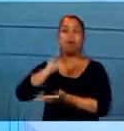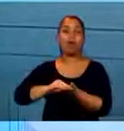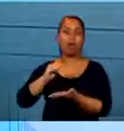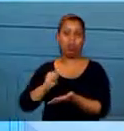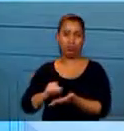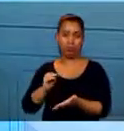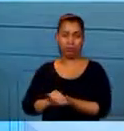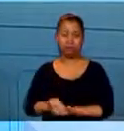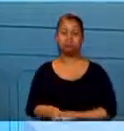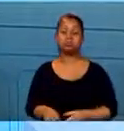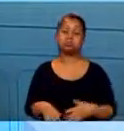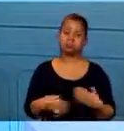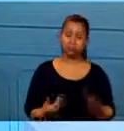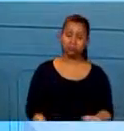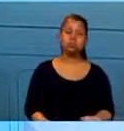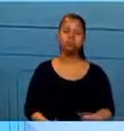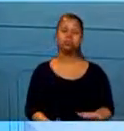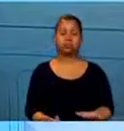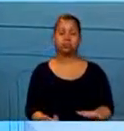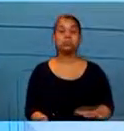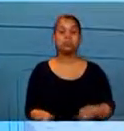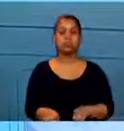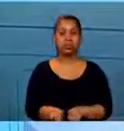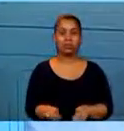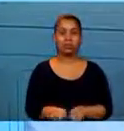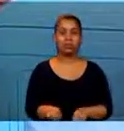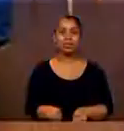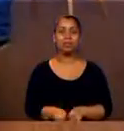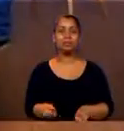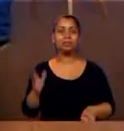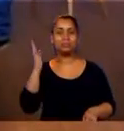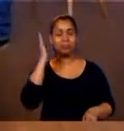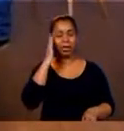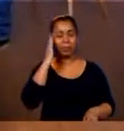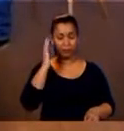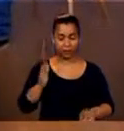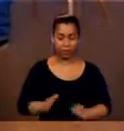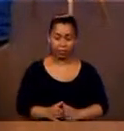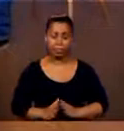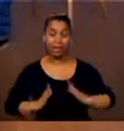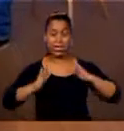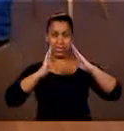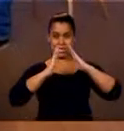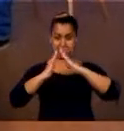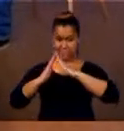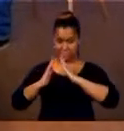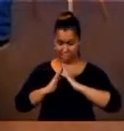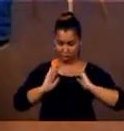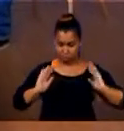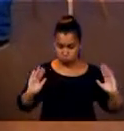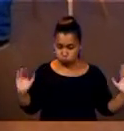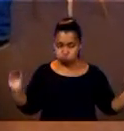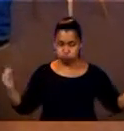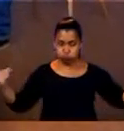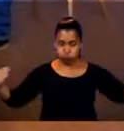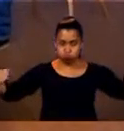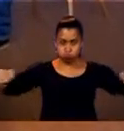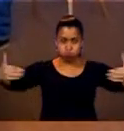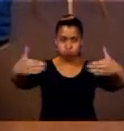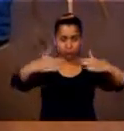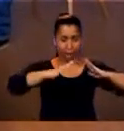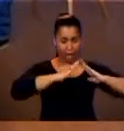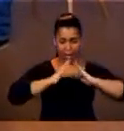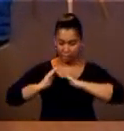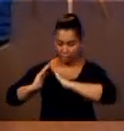a questão de que nos chamados condomínios, que na verdade não são condomínios, Rio Preto não